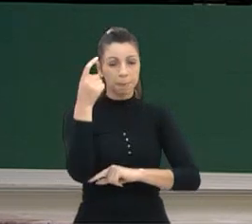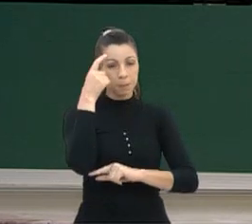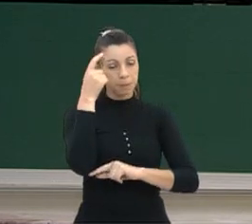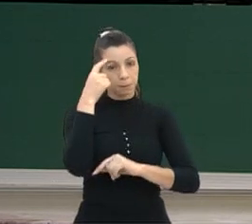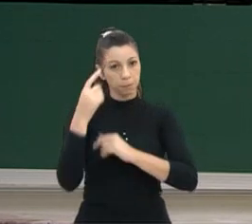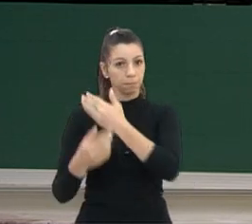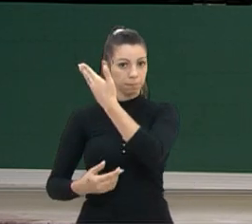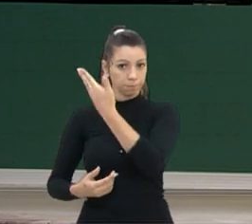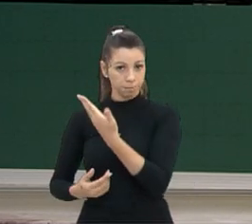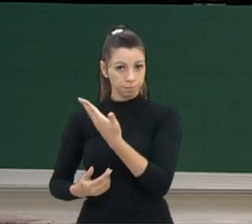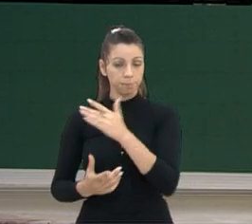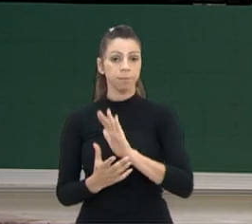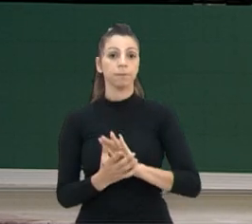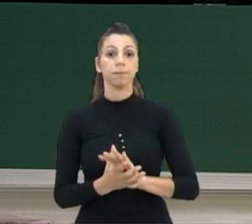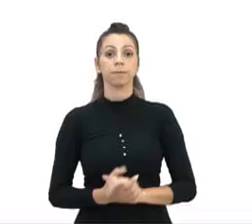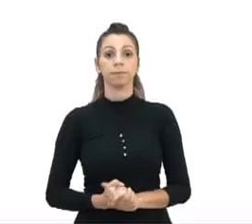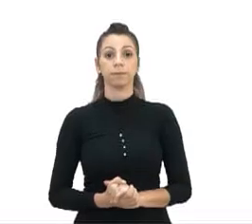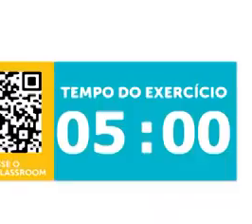sobre isso.